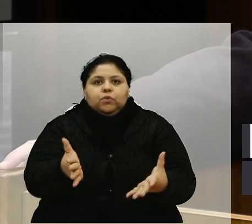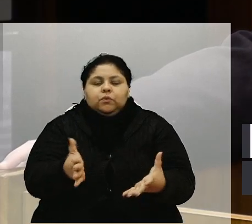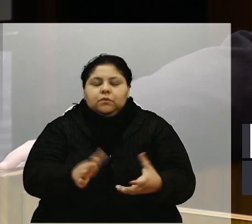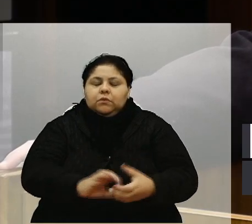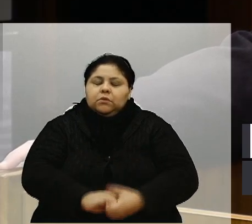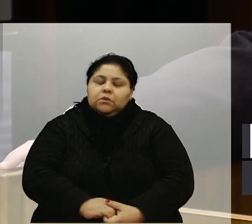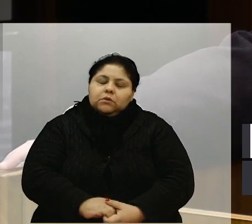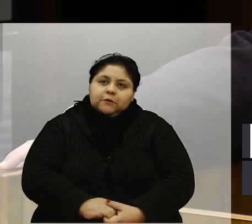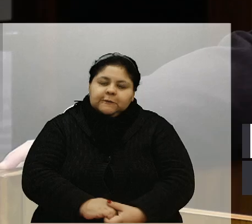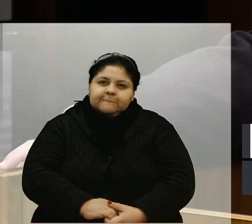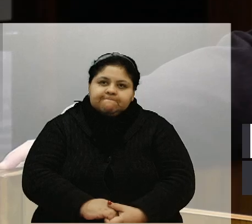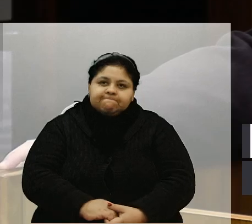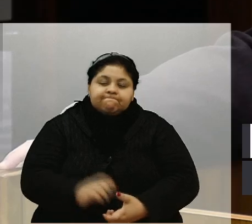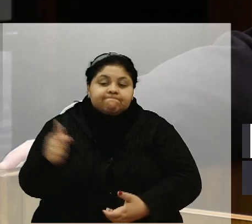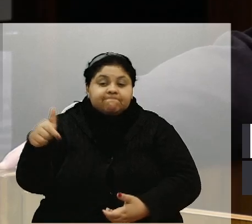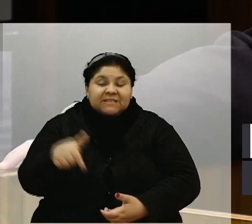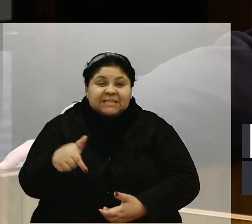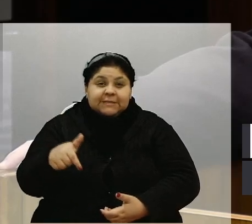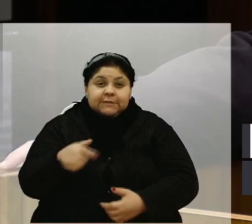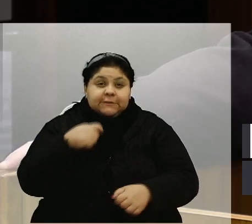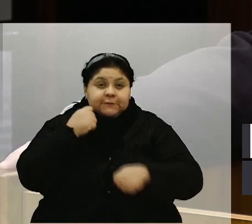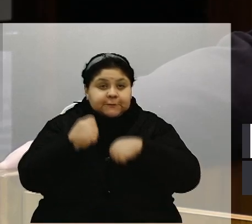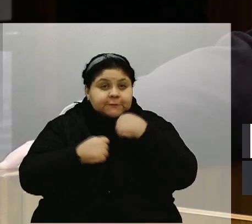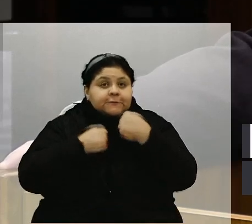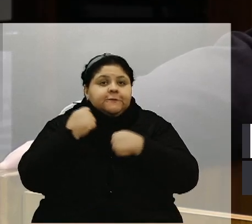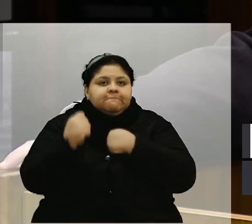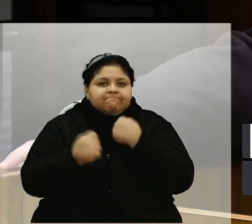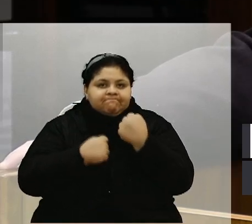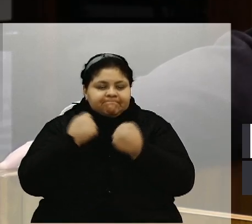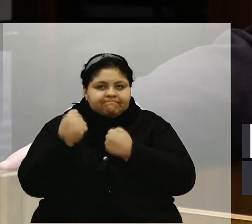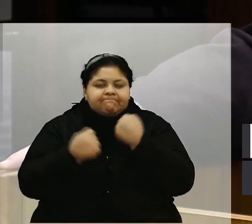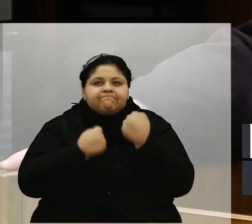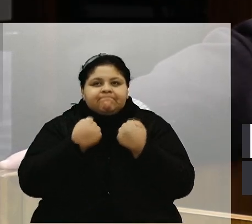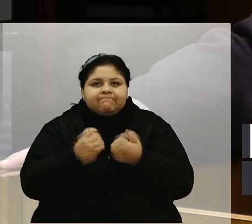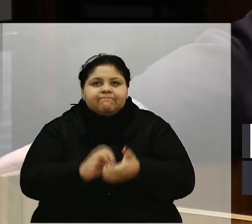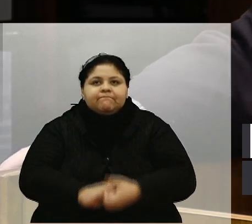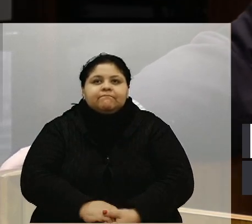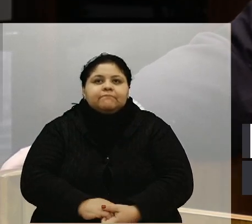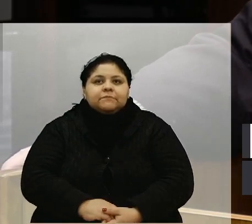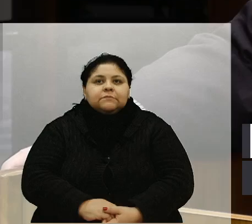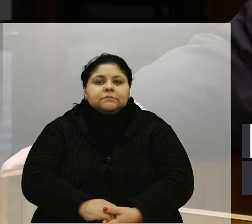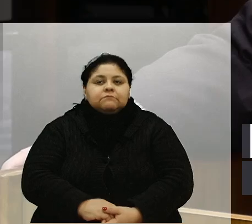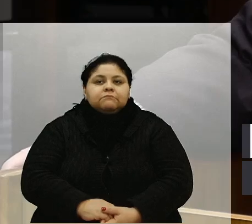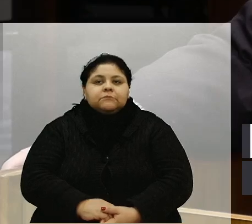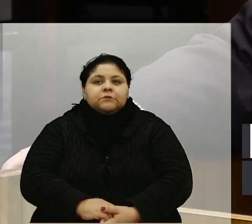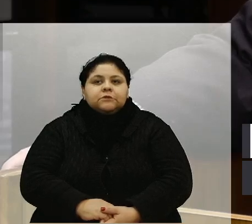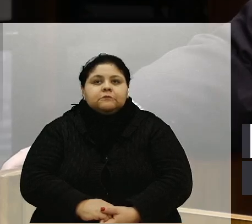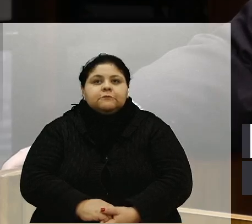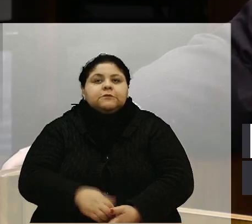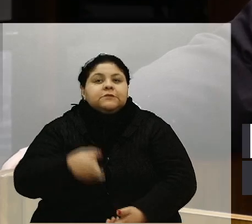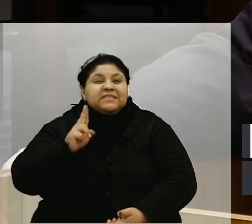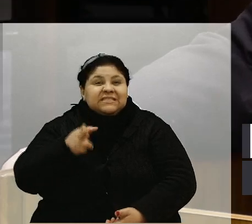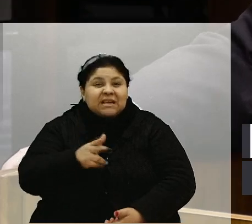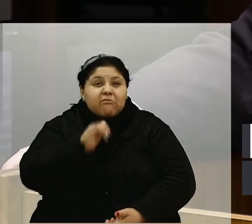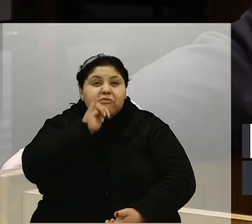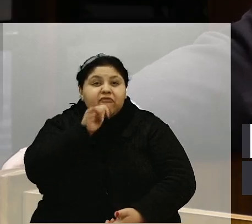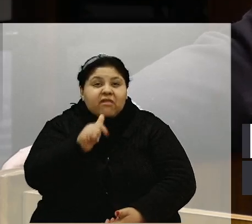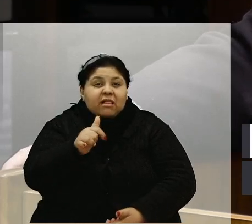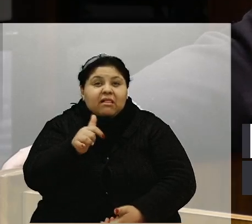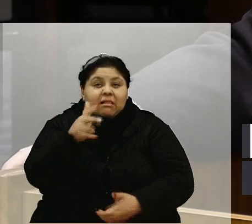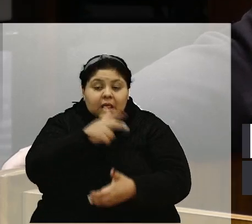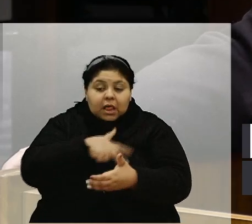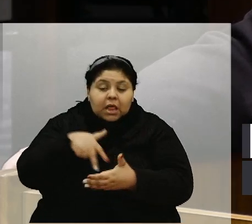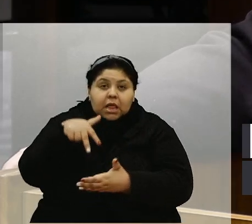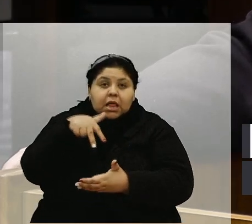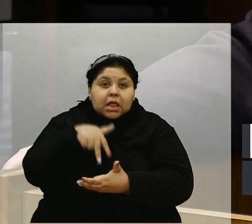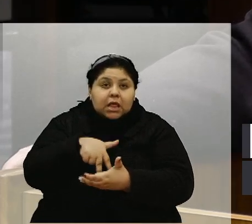Então, aqui fica a minha indignação. E vai ser recorrente, senhor presidente, esse meu discurso. Na tribuna,